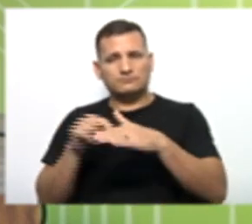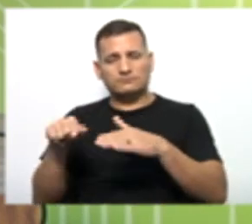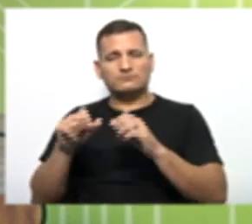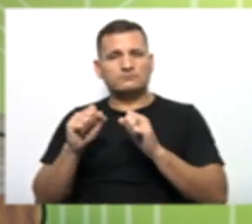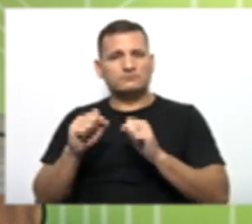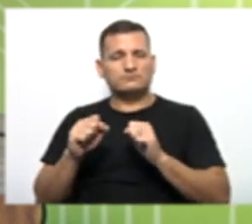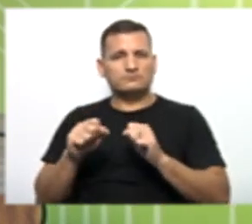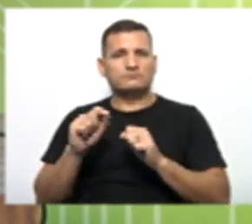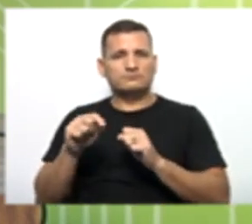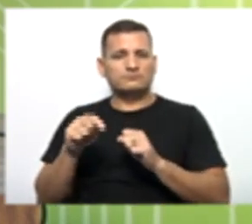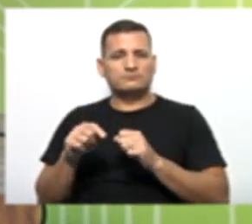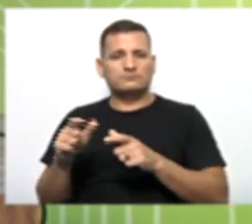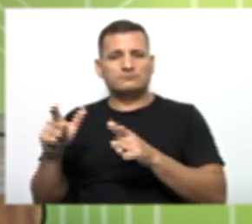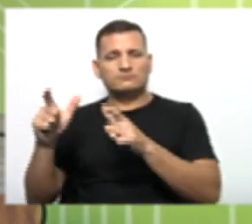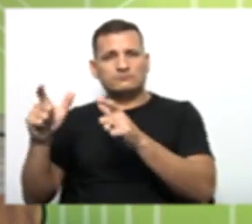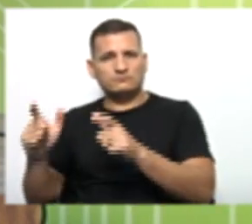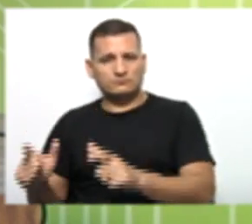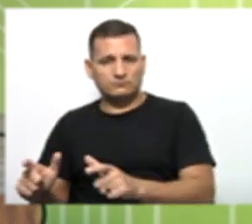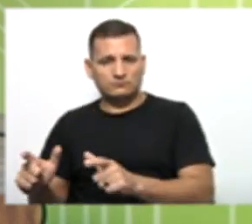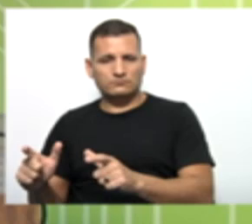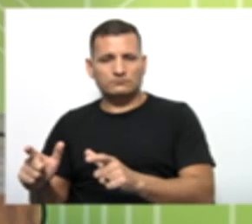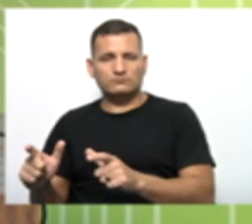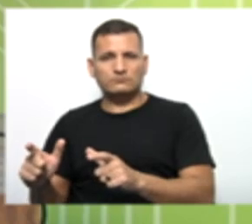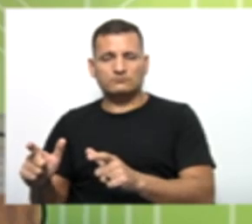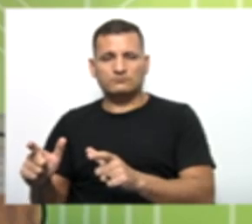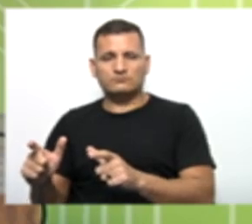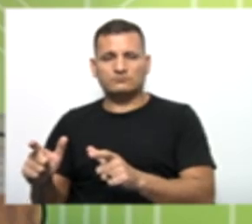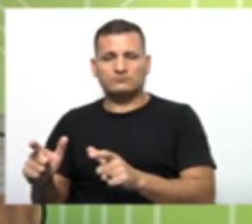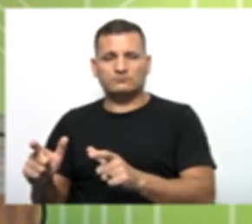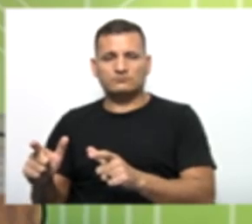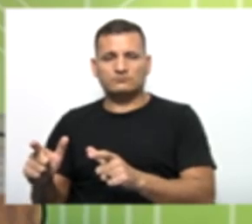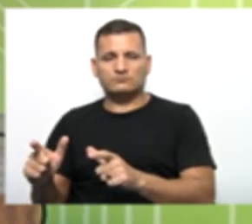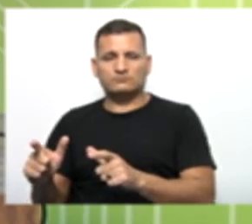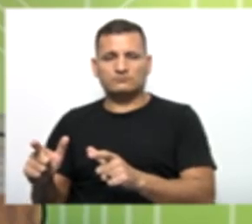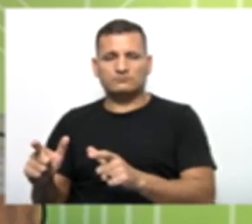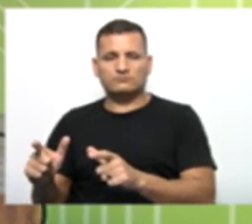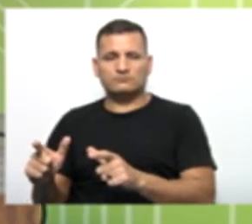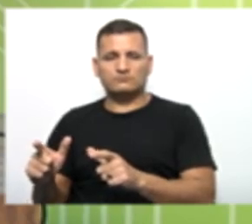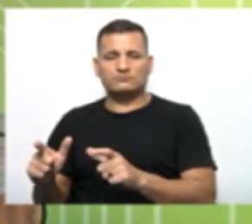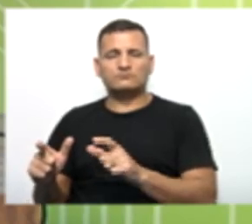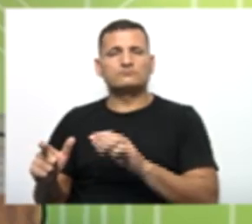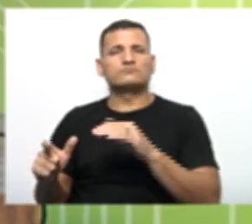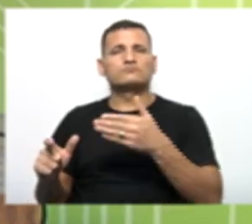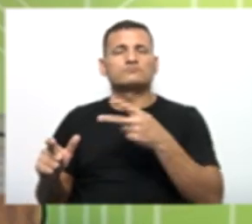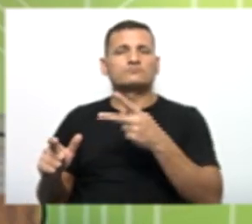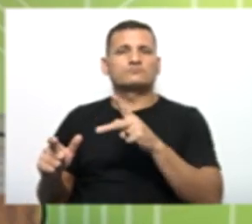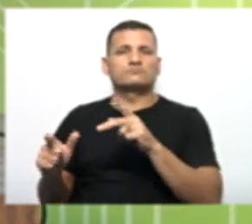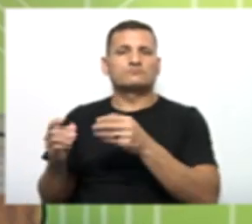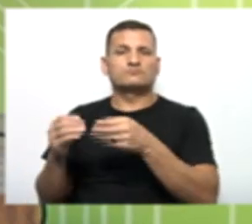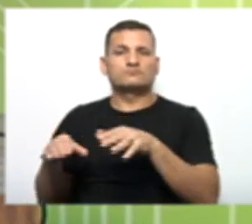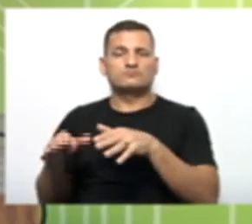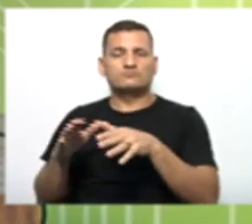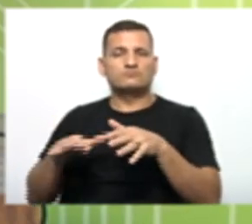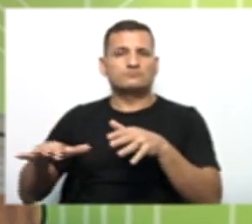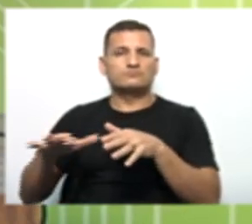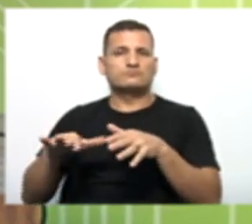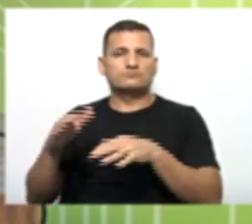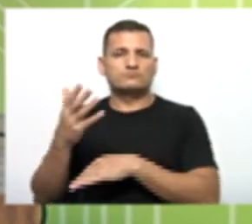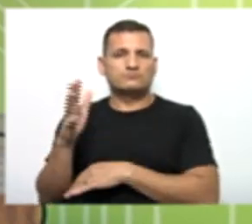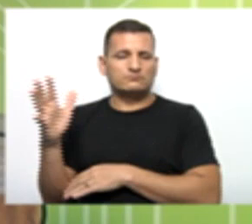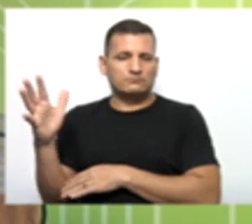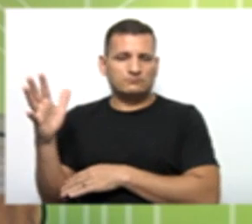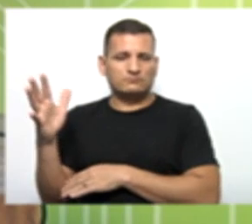determinar onde ela poderia se localizar e quais impactos que ela poderia ter localizado naquele